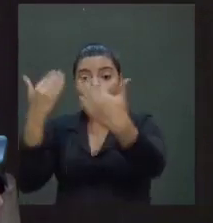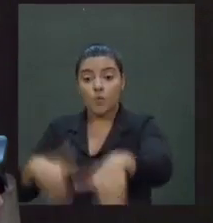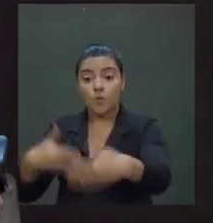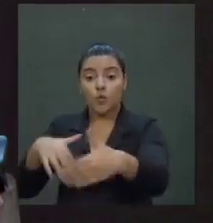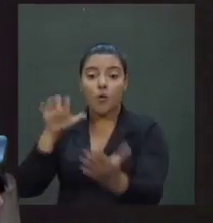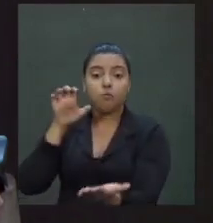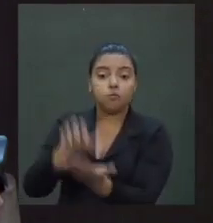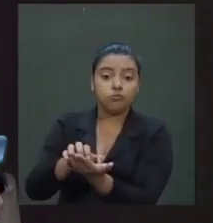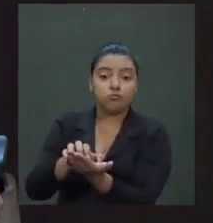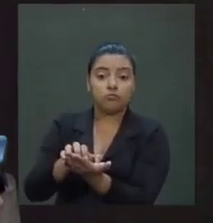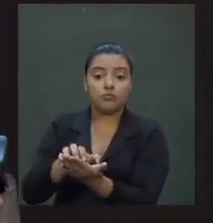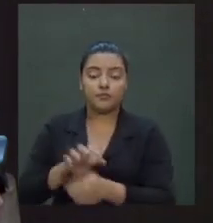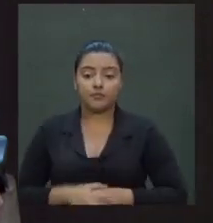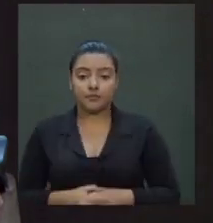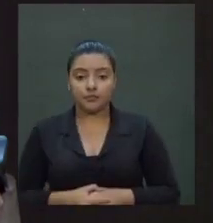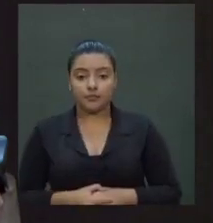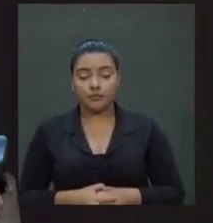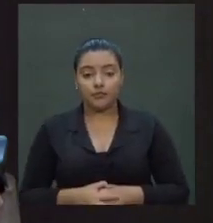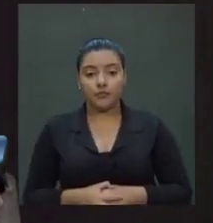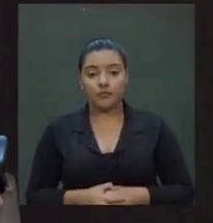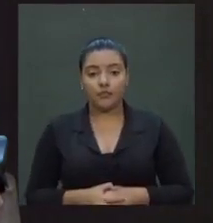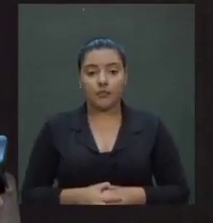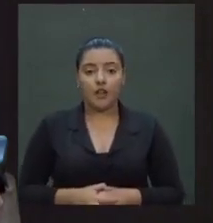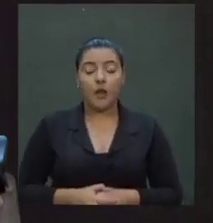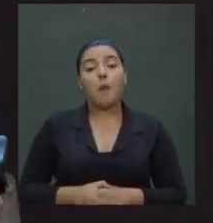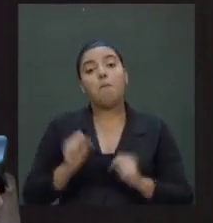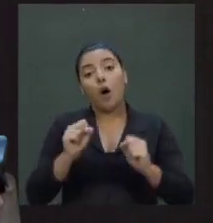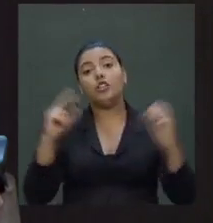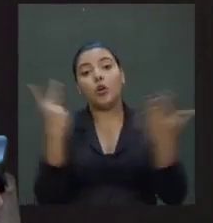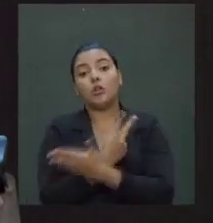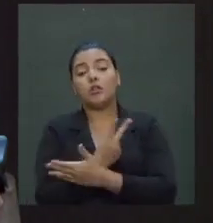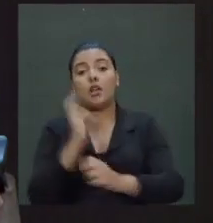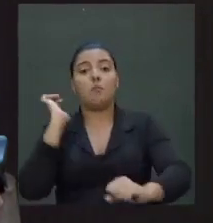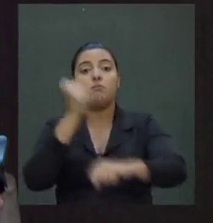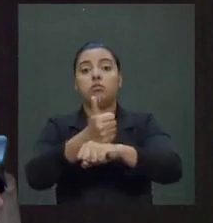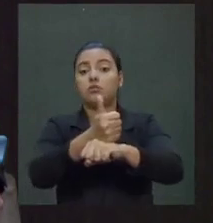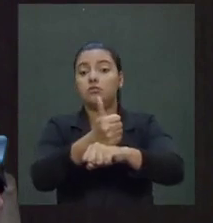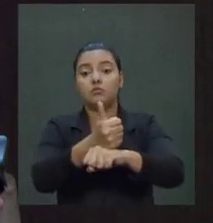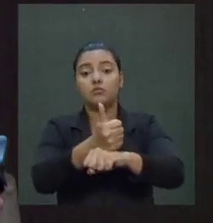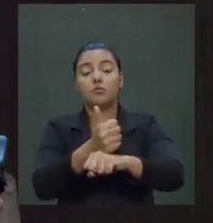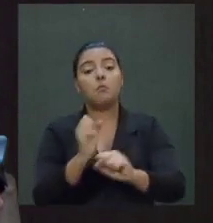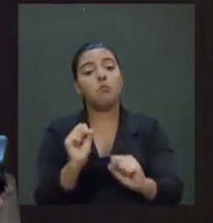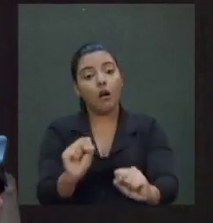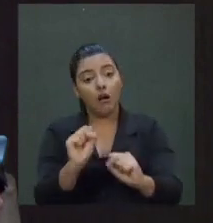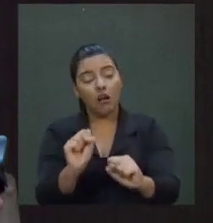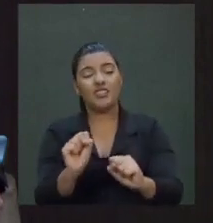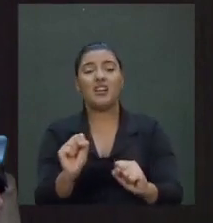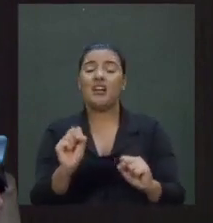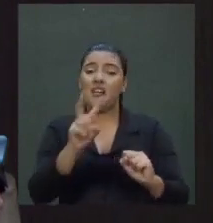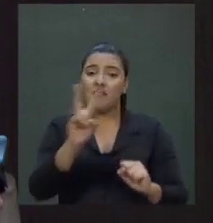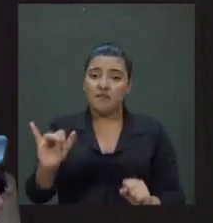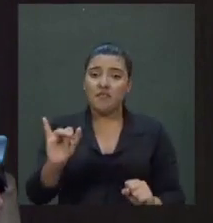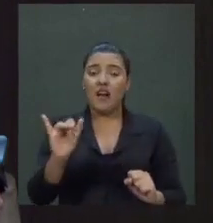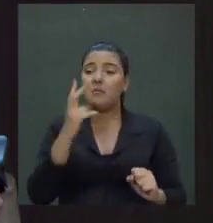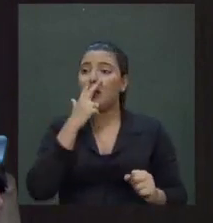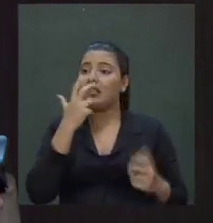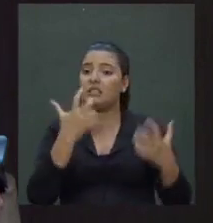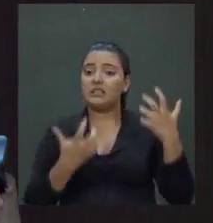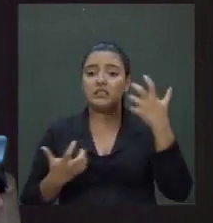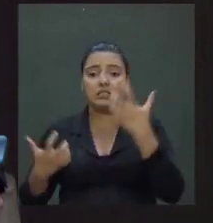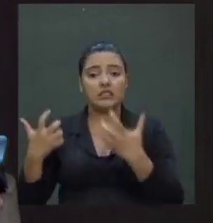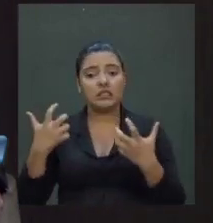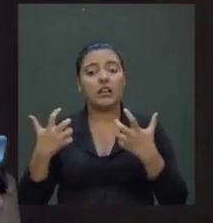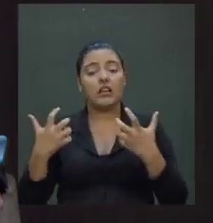efetivo que não vai ser nomeado. Isso vai gerar, inclusive, uma situação constrangedora